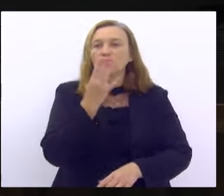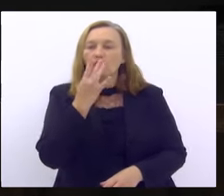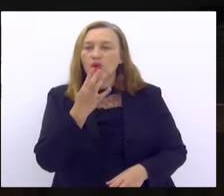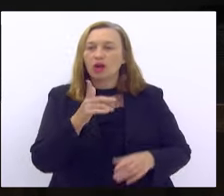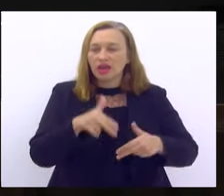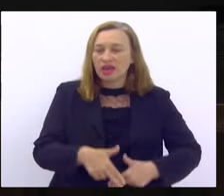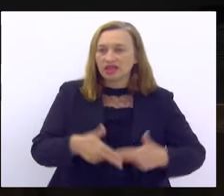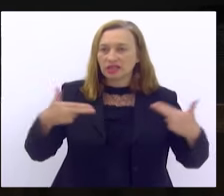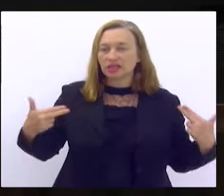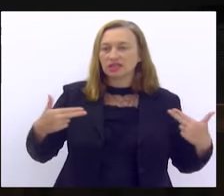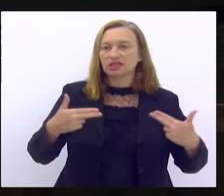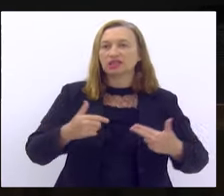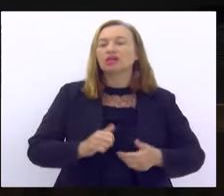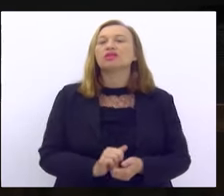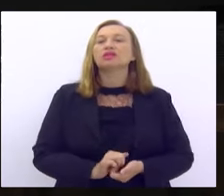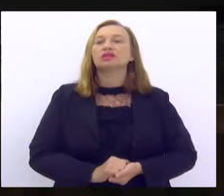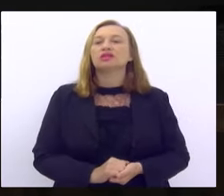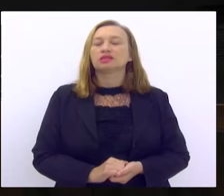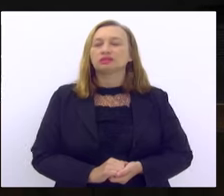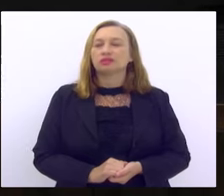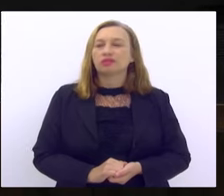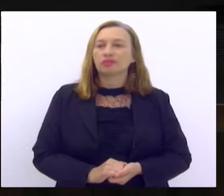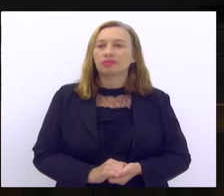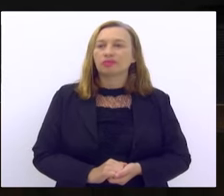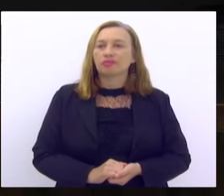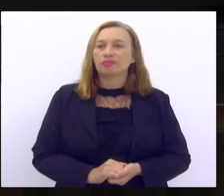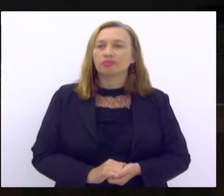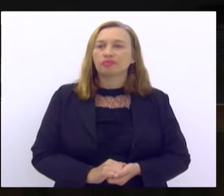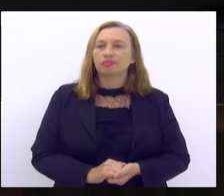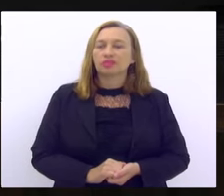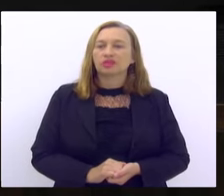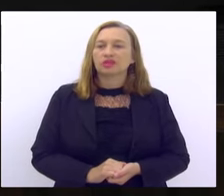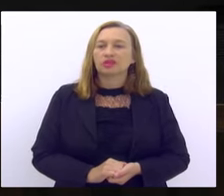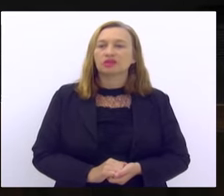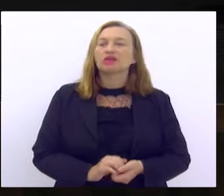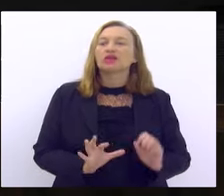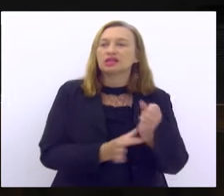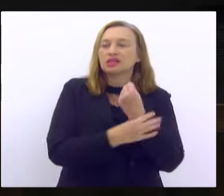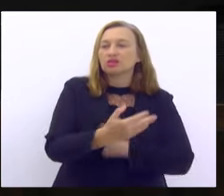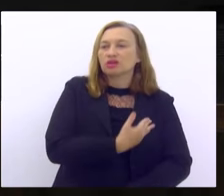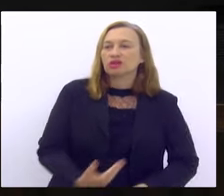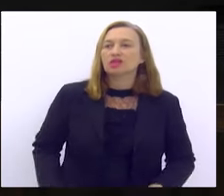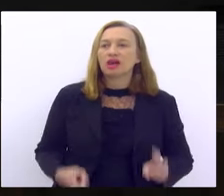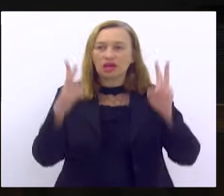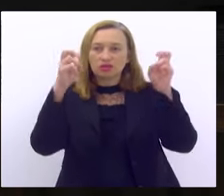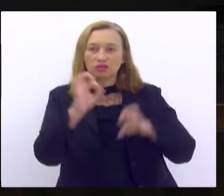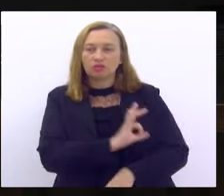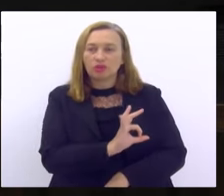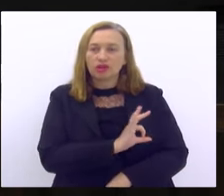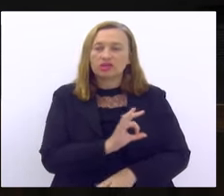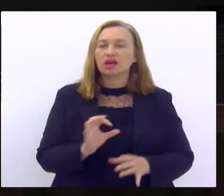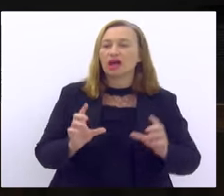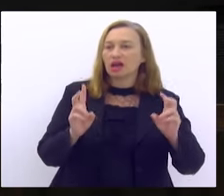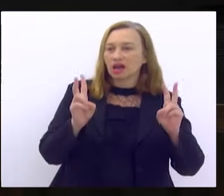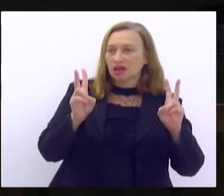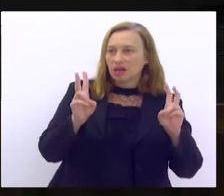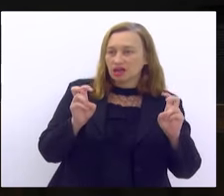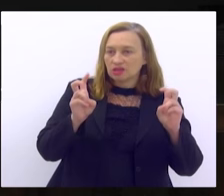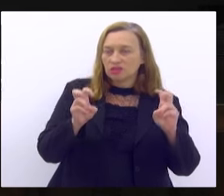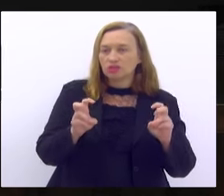Etnia, Procedência Nacional, de Segurança Pública, Assuntos de Polícia, Assuntos Municipais,